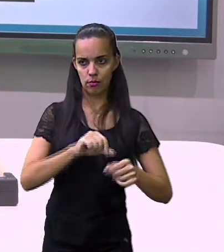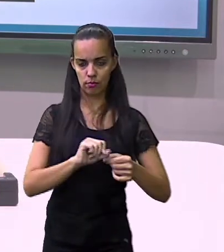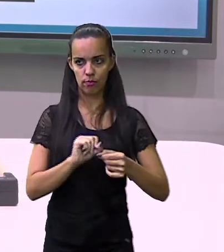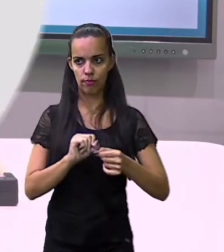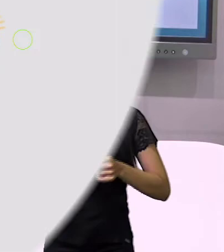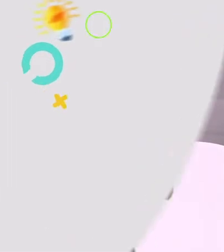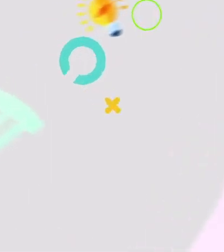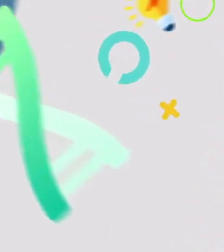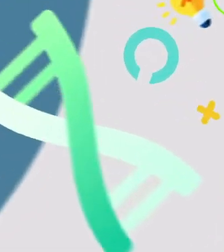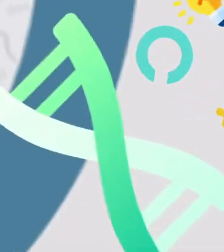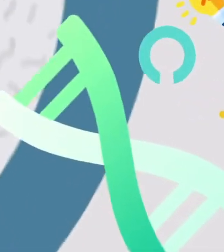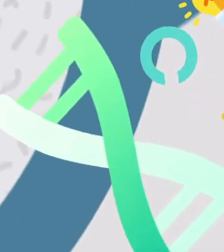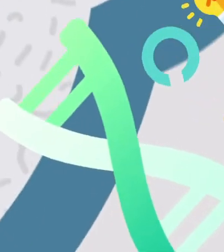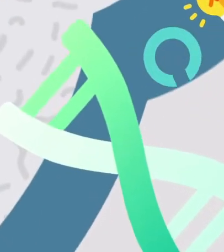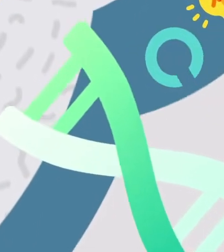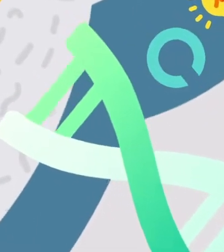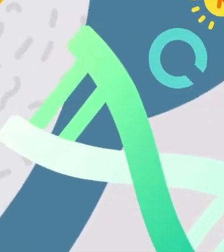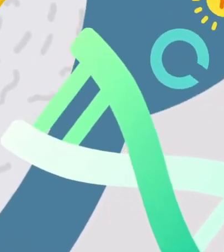elétrica, ok?